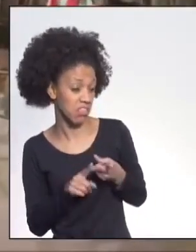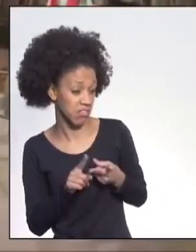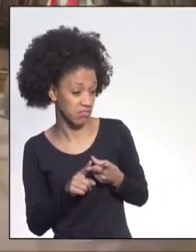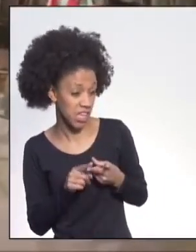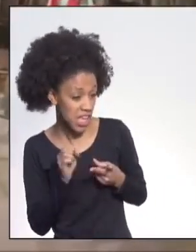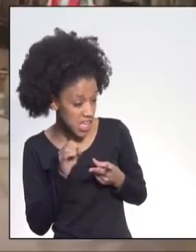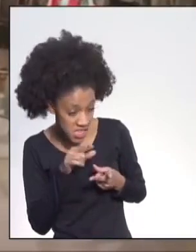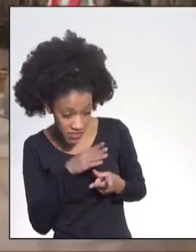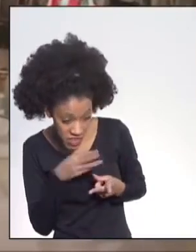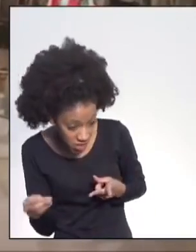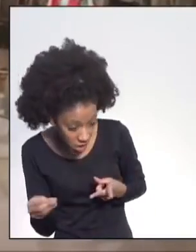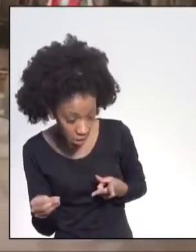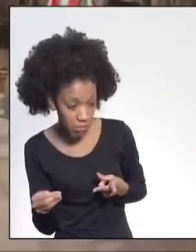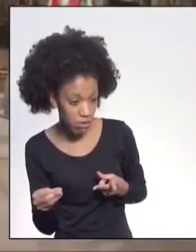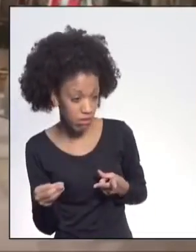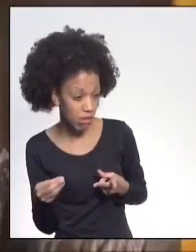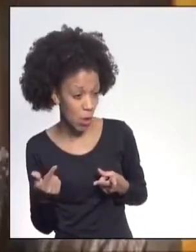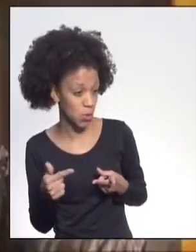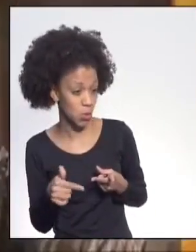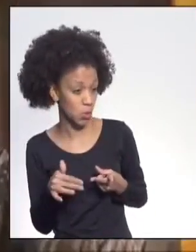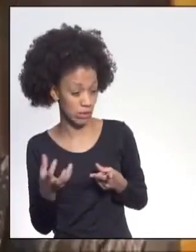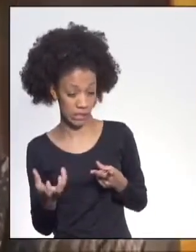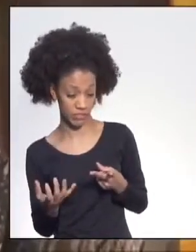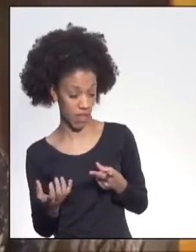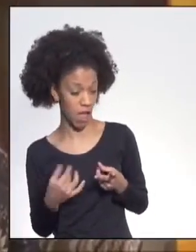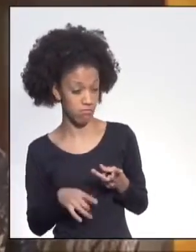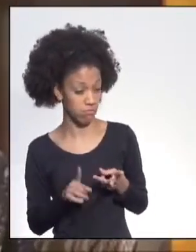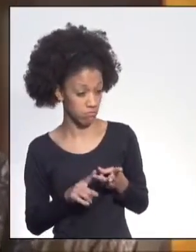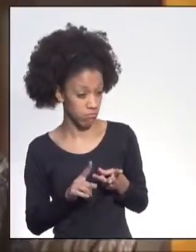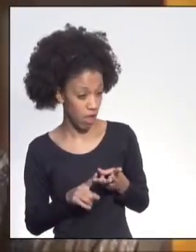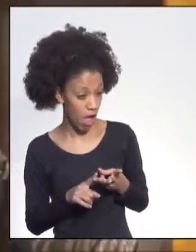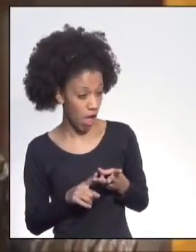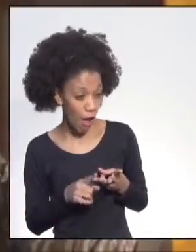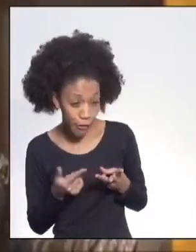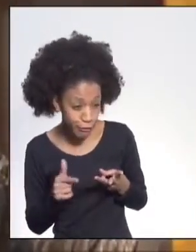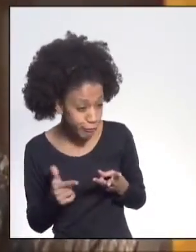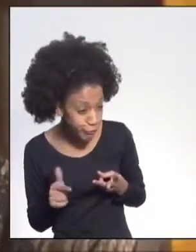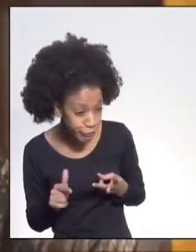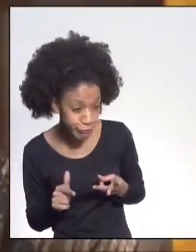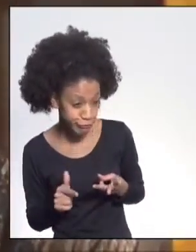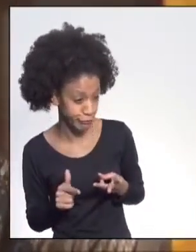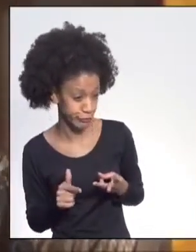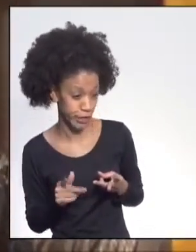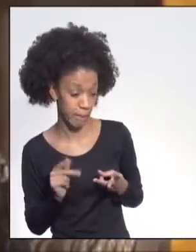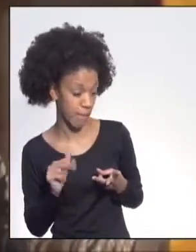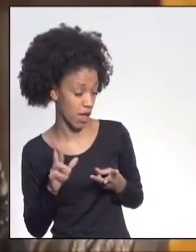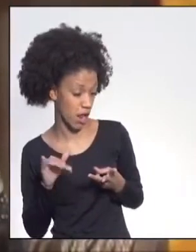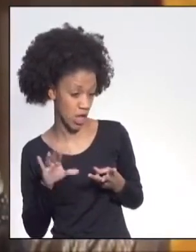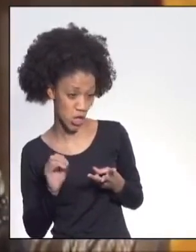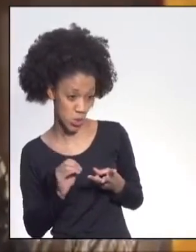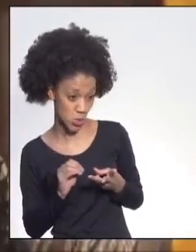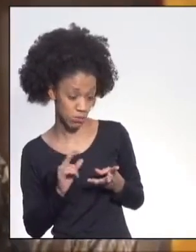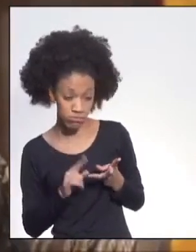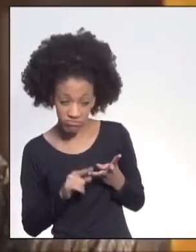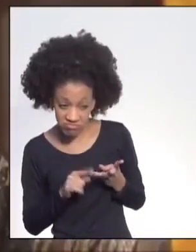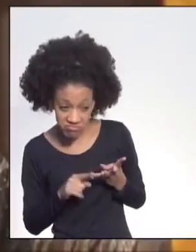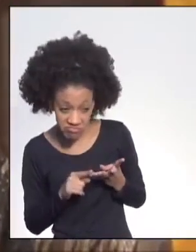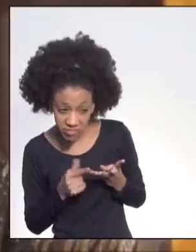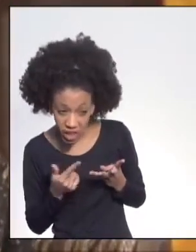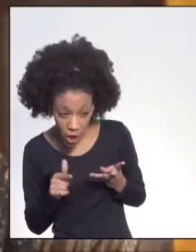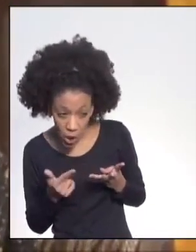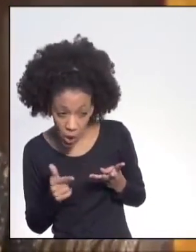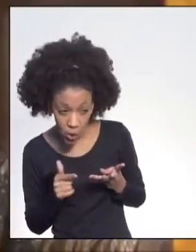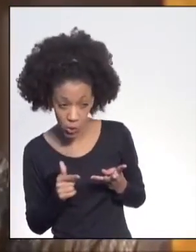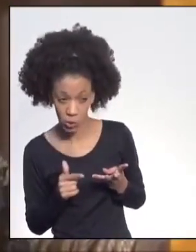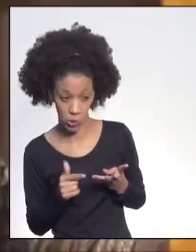você, causa, n'y a pas d'enfer. não tem inferno. Sans vous la cause, Sem você, causa, il n'y a pas de paradis. não tem paraíso. Sans vous la cause, Sem você, causa, il n'y